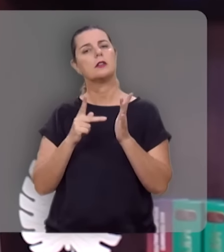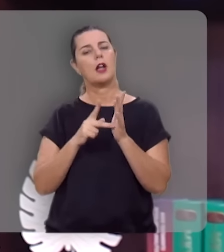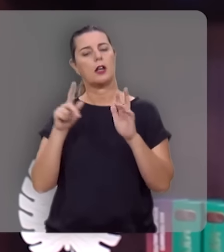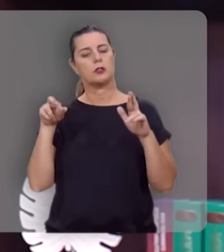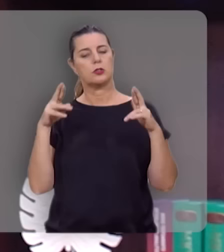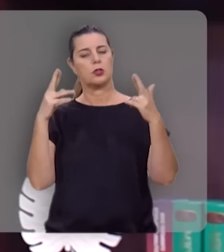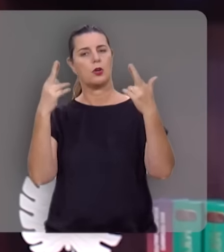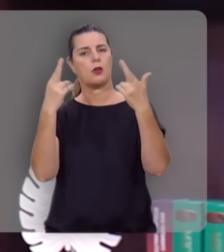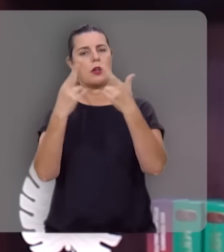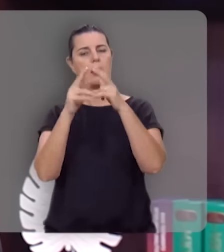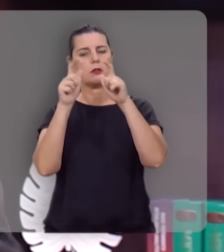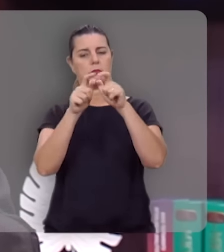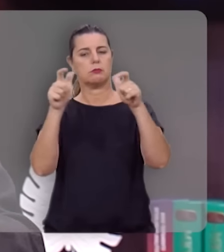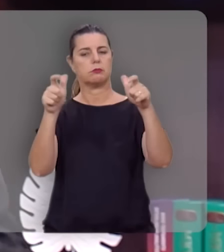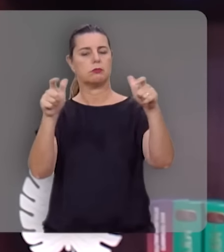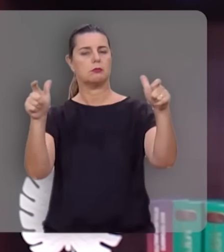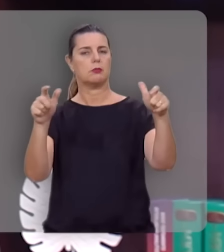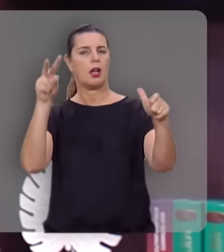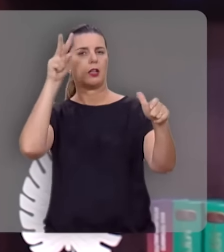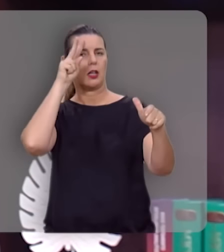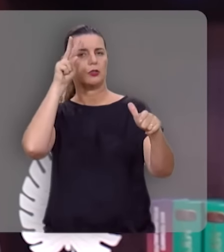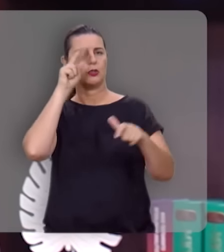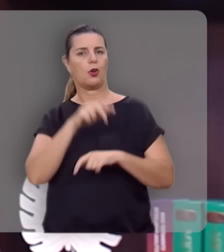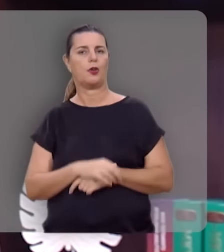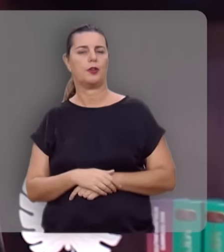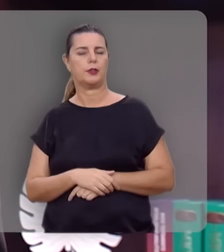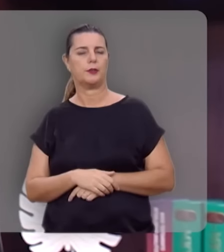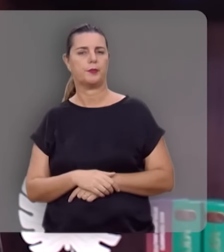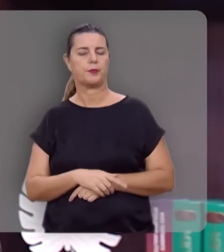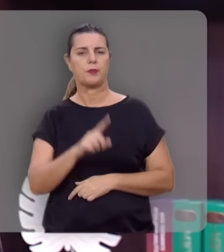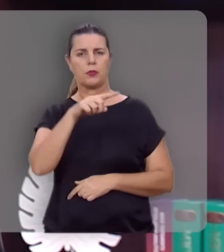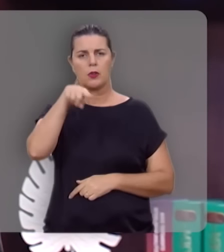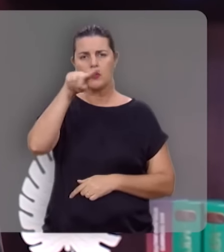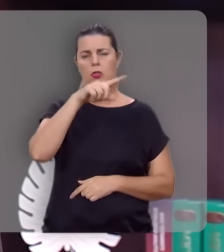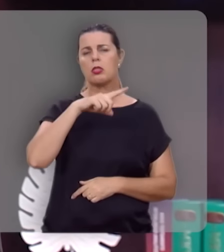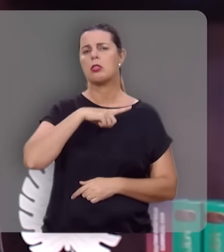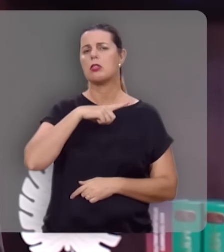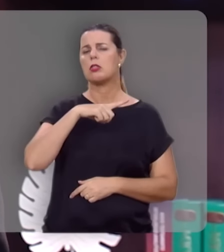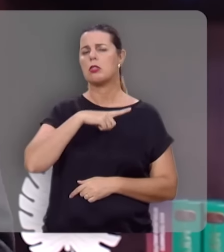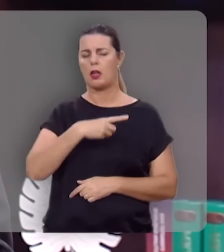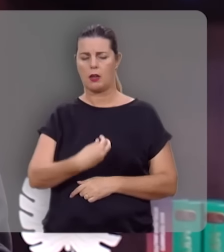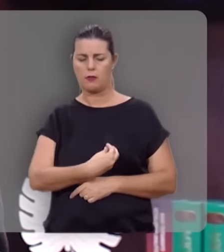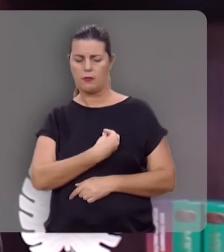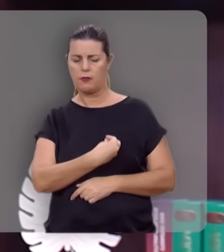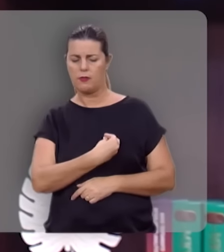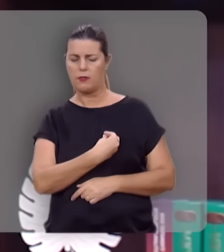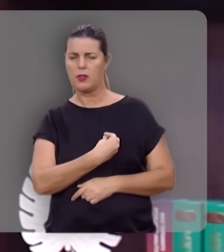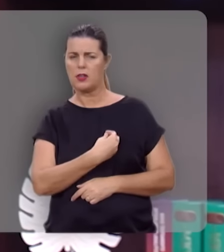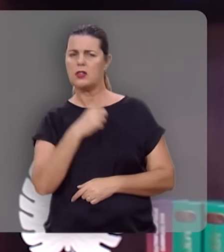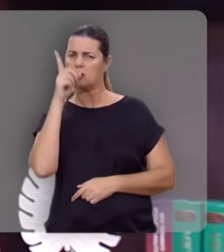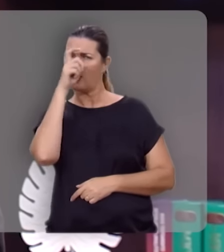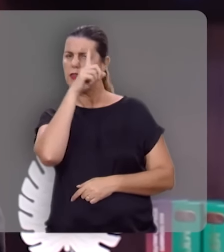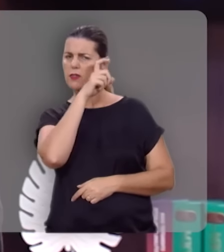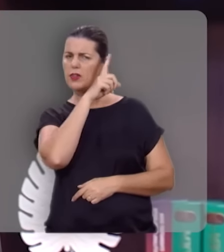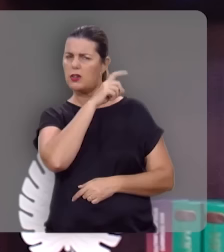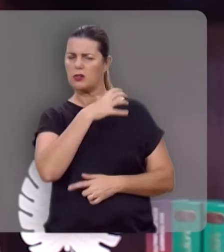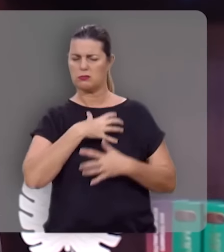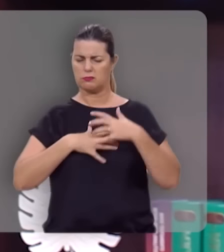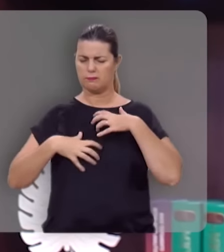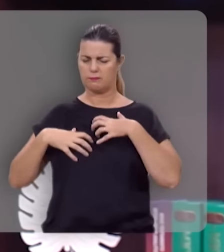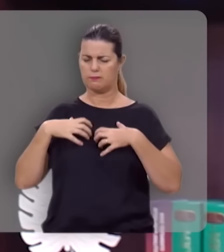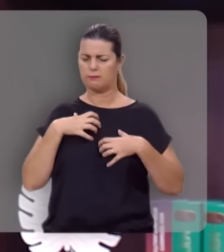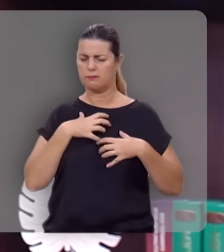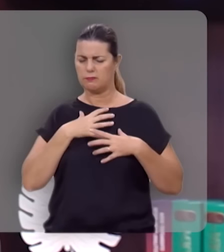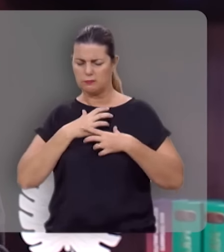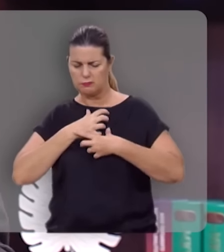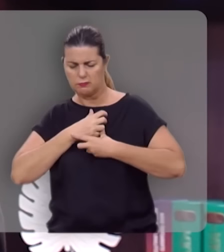agentes desse reino que está em expansão na história. Se você tem vivido momentos de dificuldade,